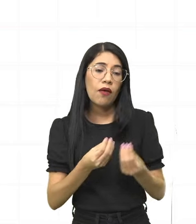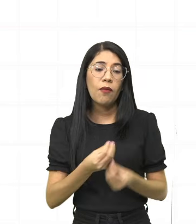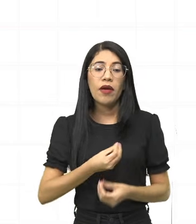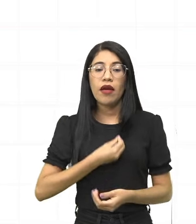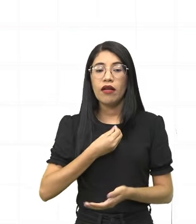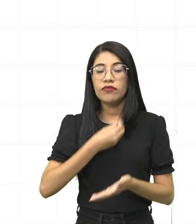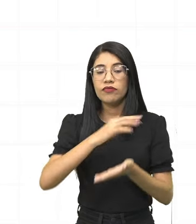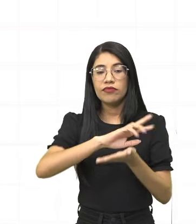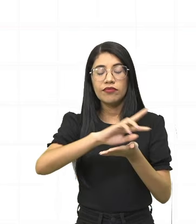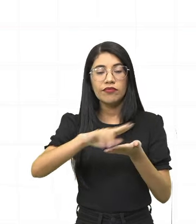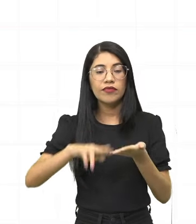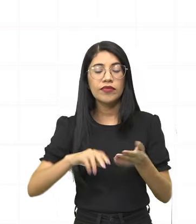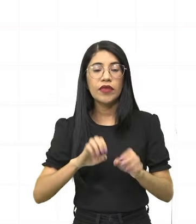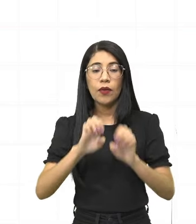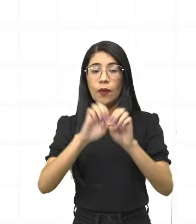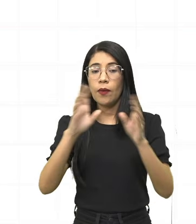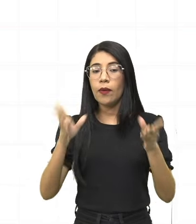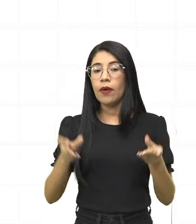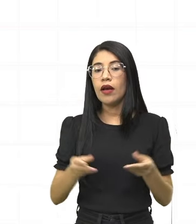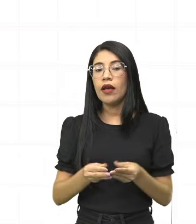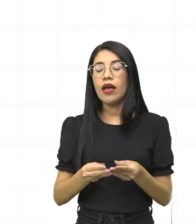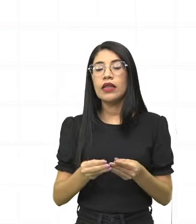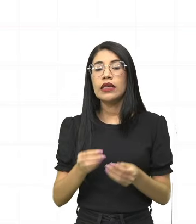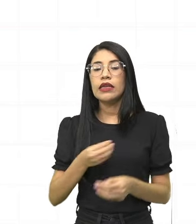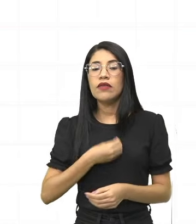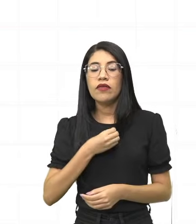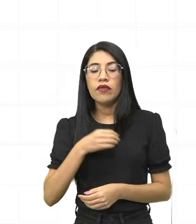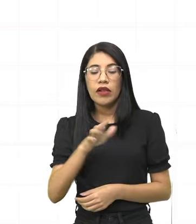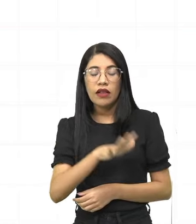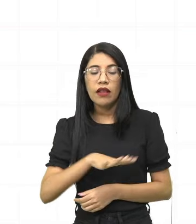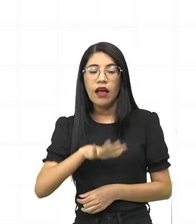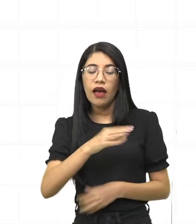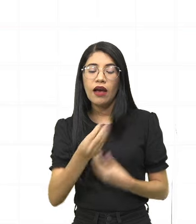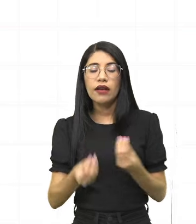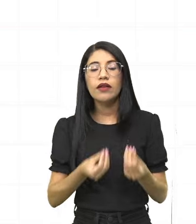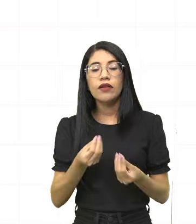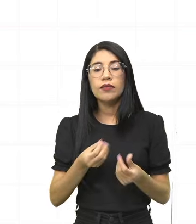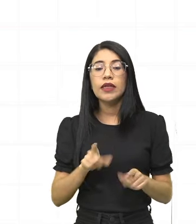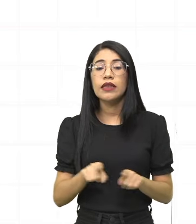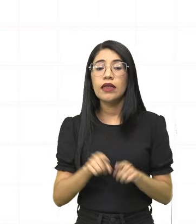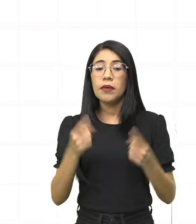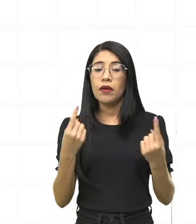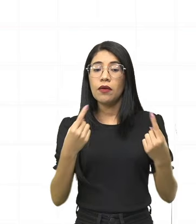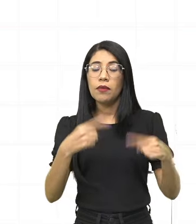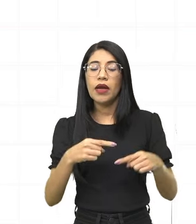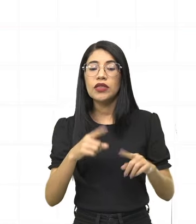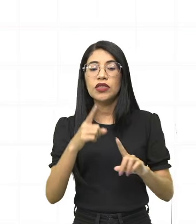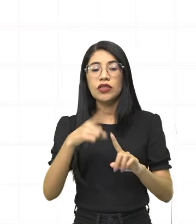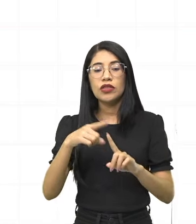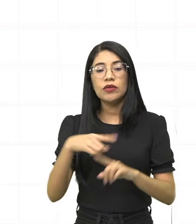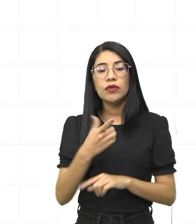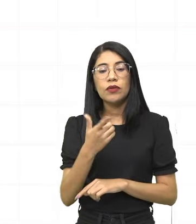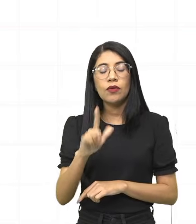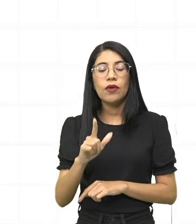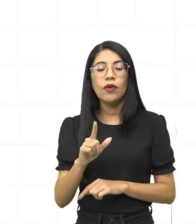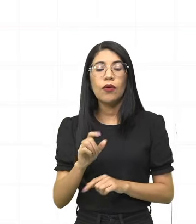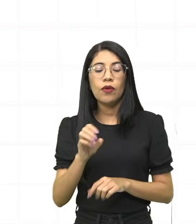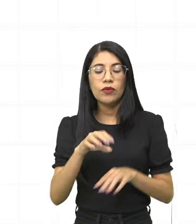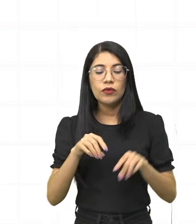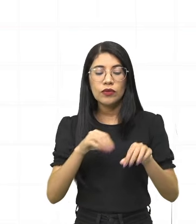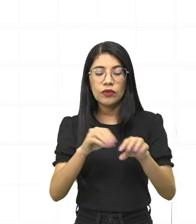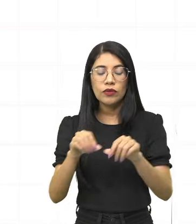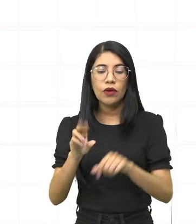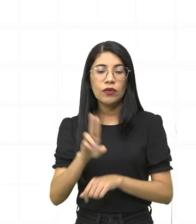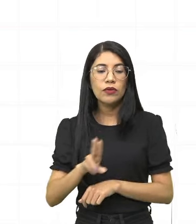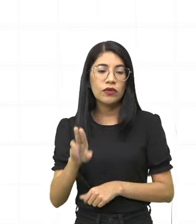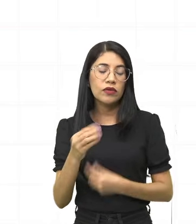biodiversidade, né? O ecossistema presente na região. E compete com outros usos do solo, tá